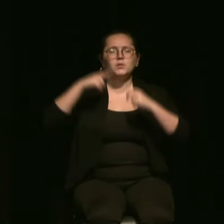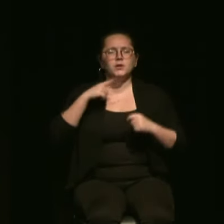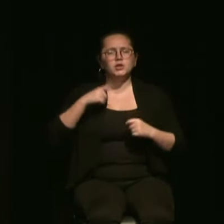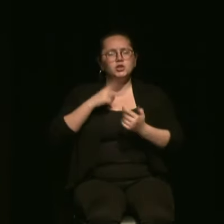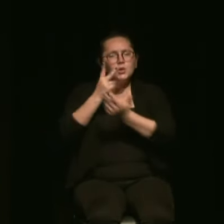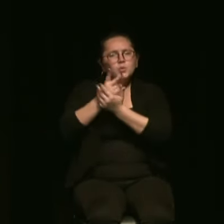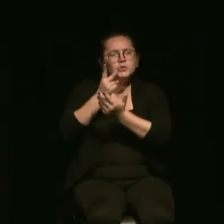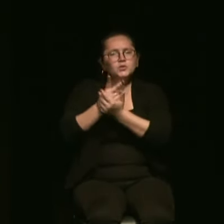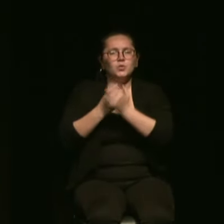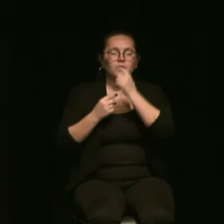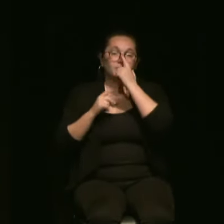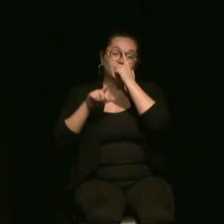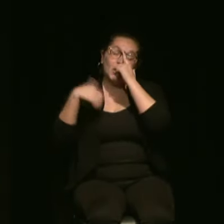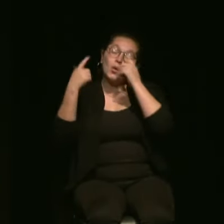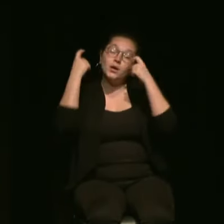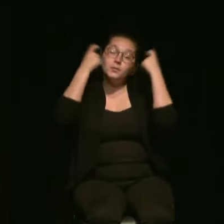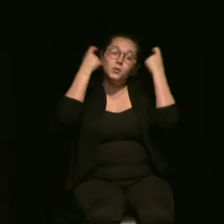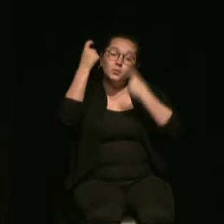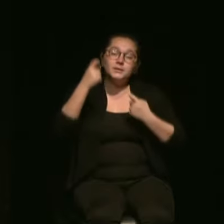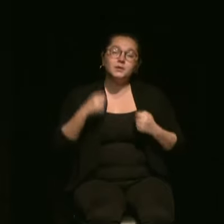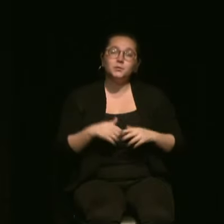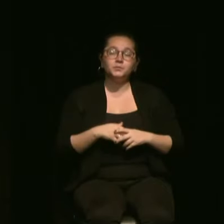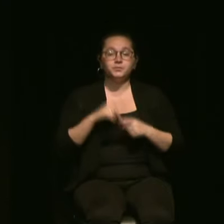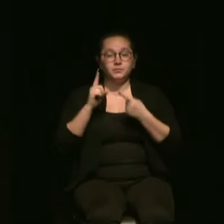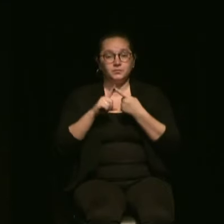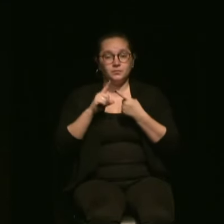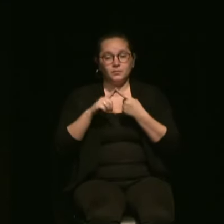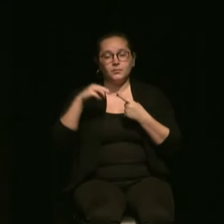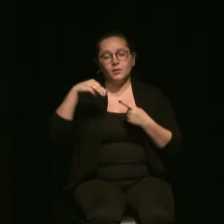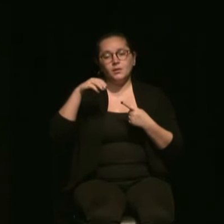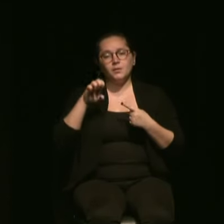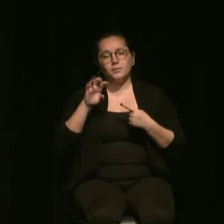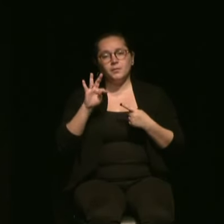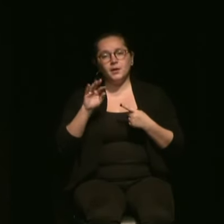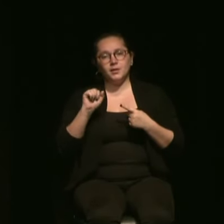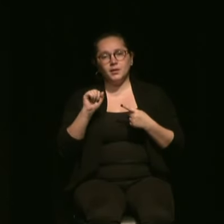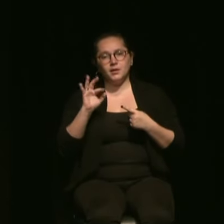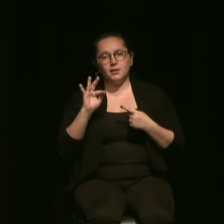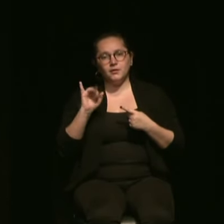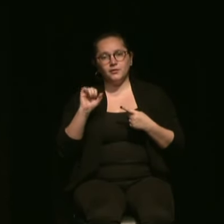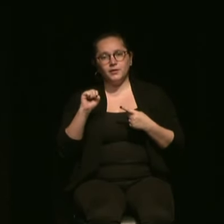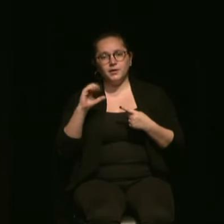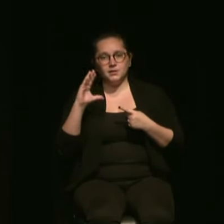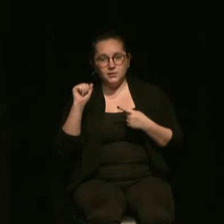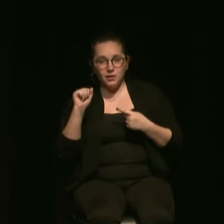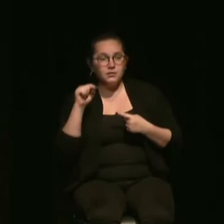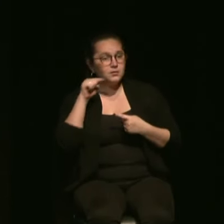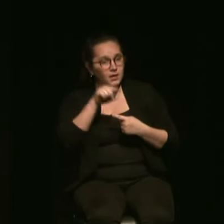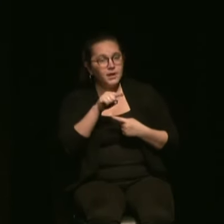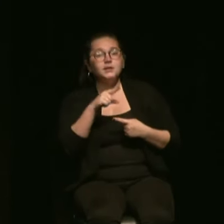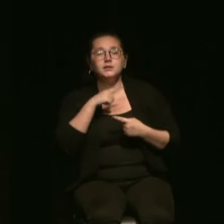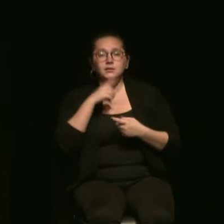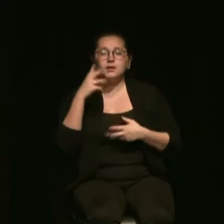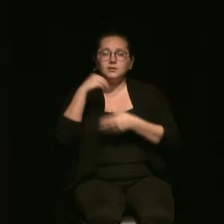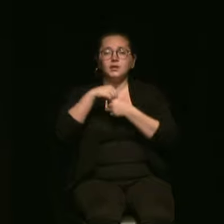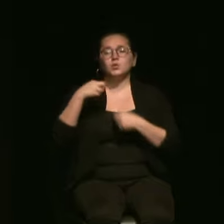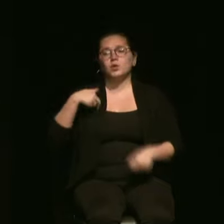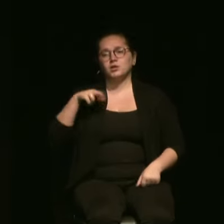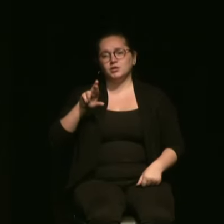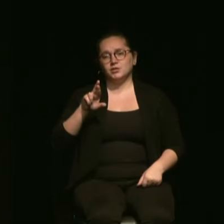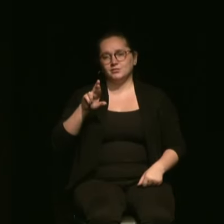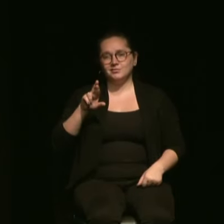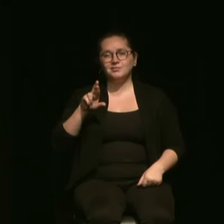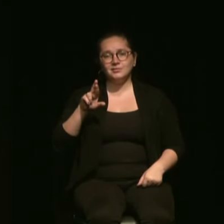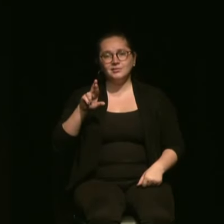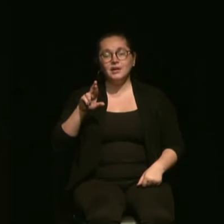dele. Quais eram as preocupações dele? A metafísica era. Tem todo um instante sobre religião. Ele era um